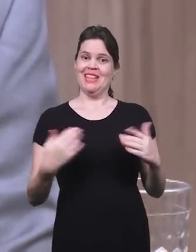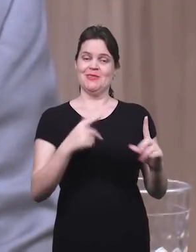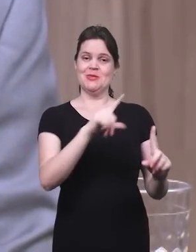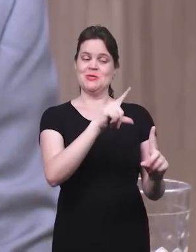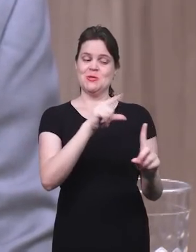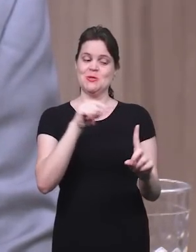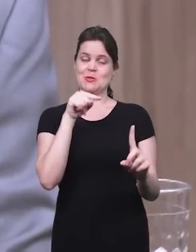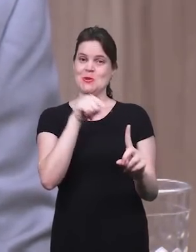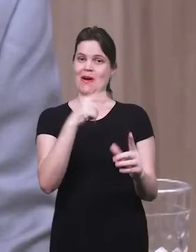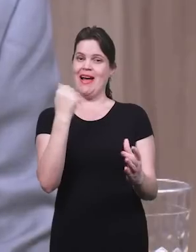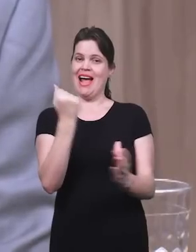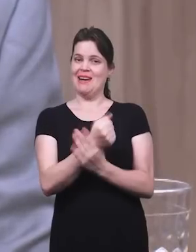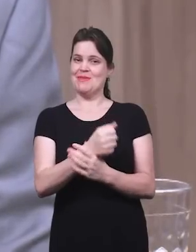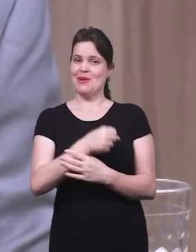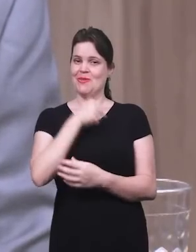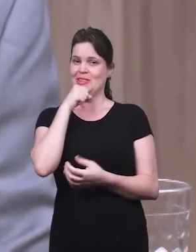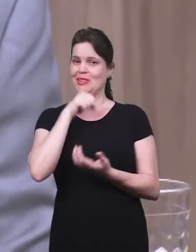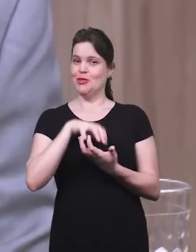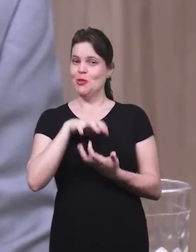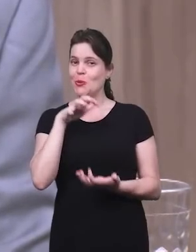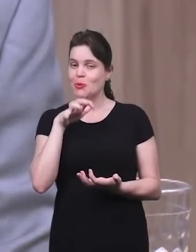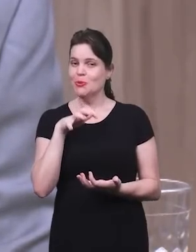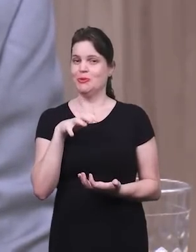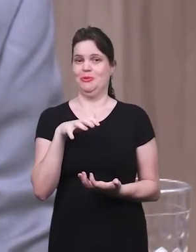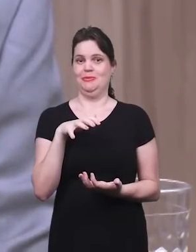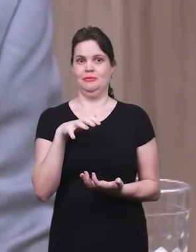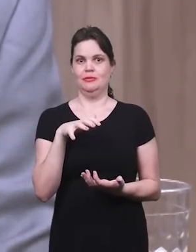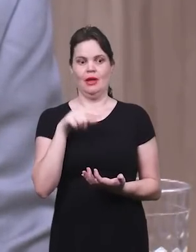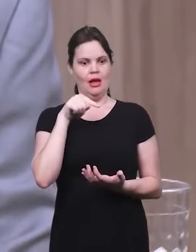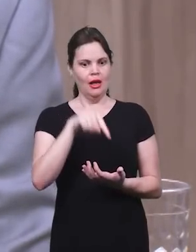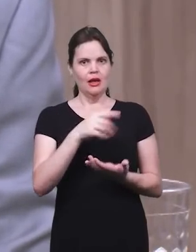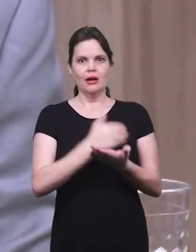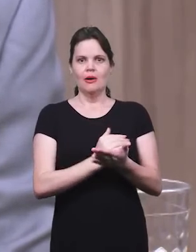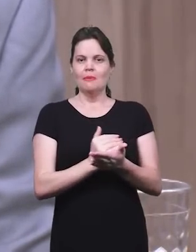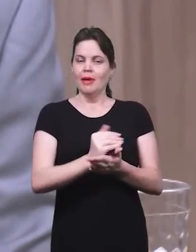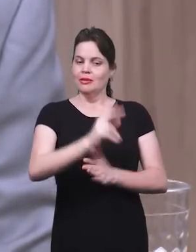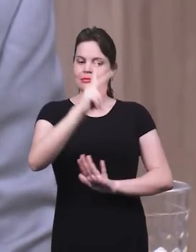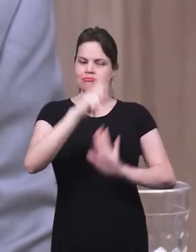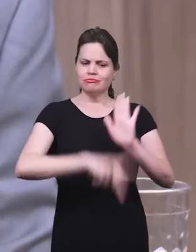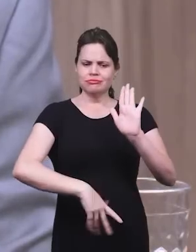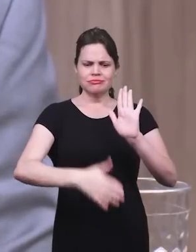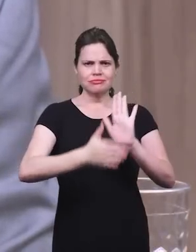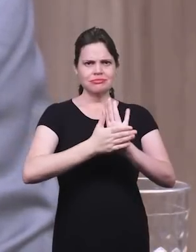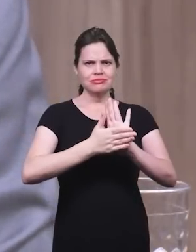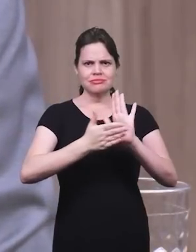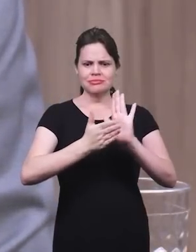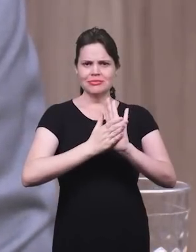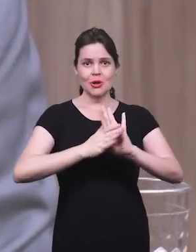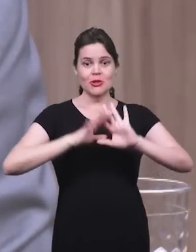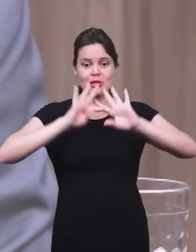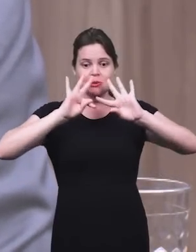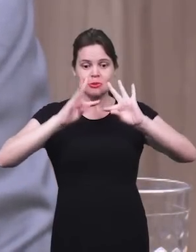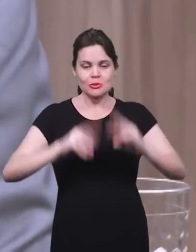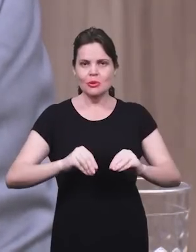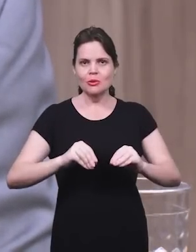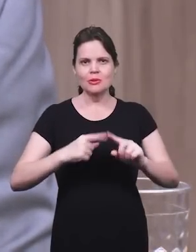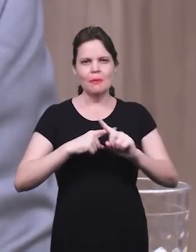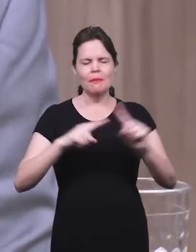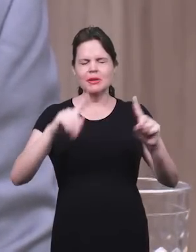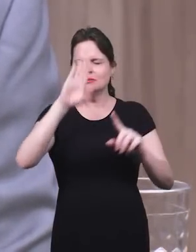homem idoso, e faz toda a sua obra. E o detalhe é a